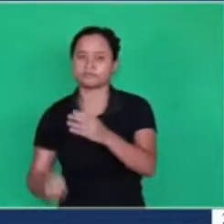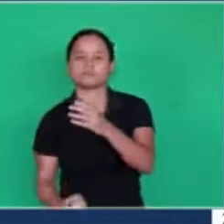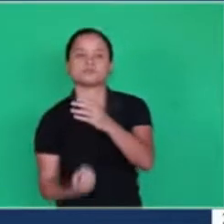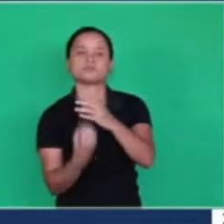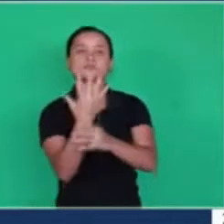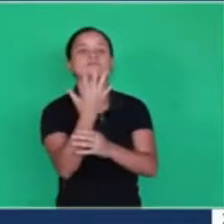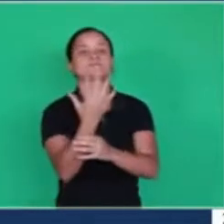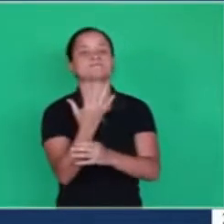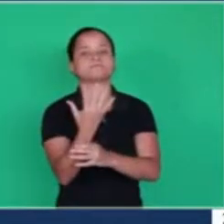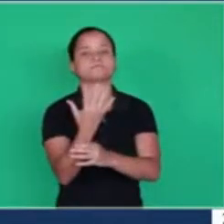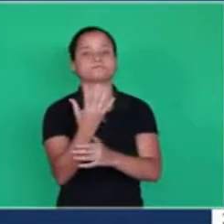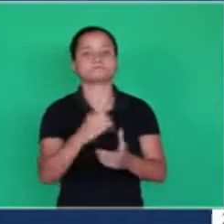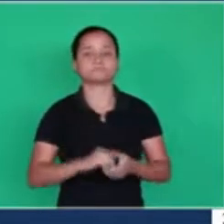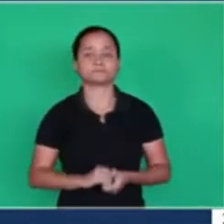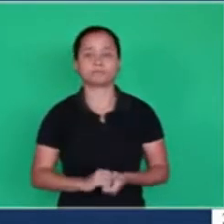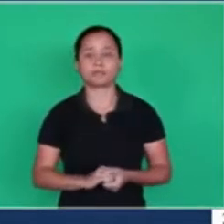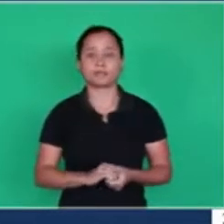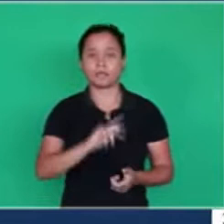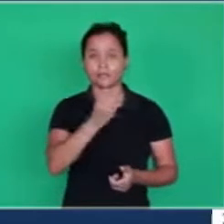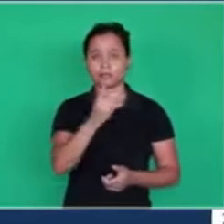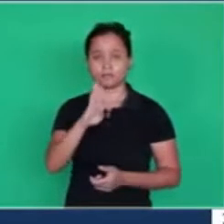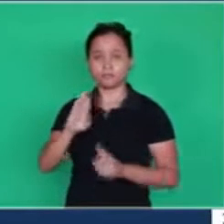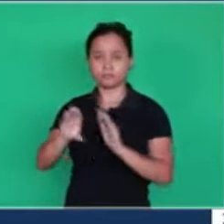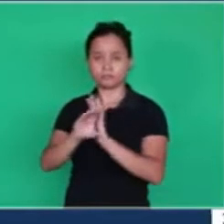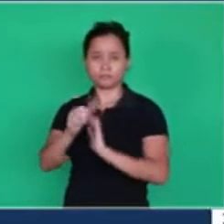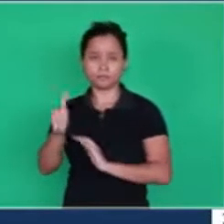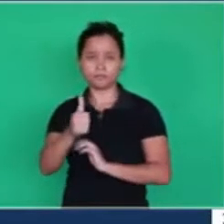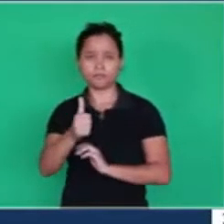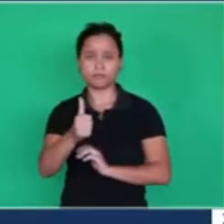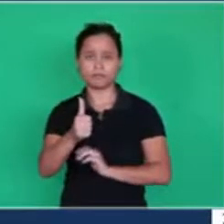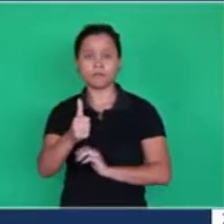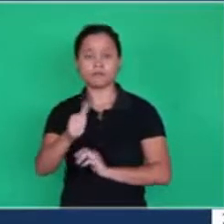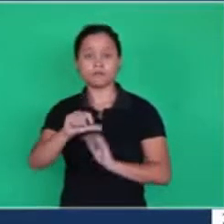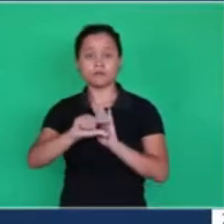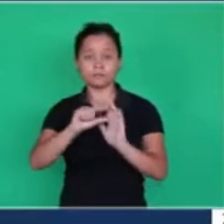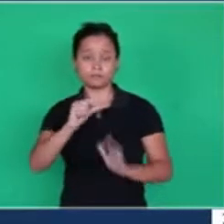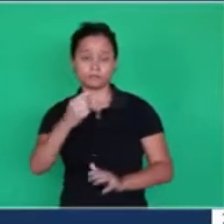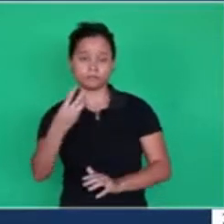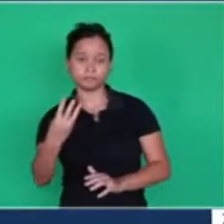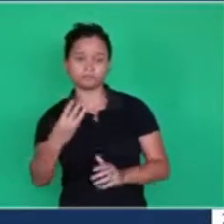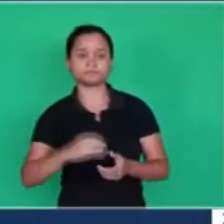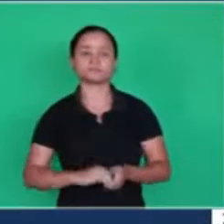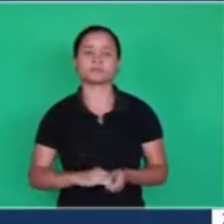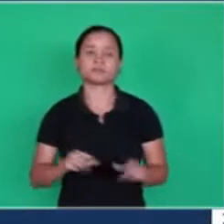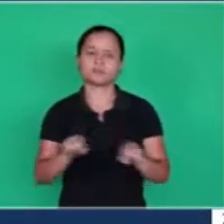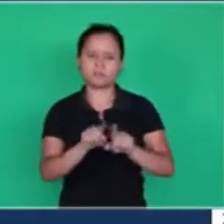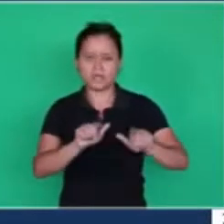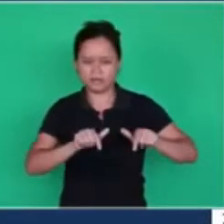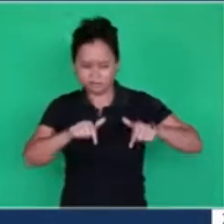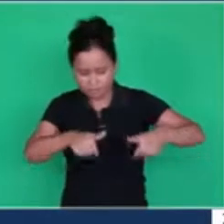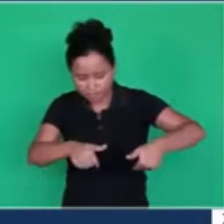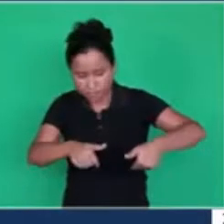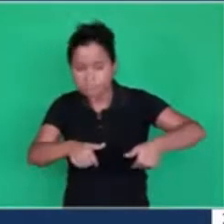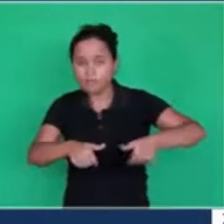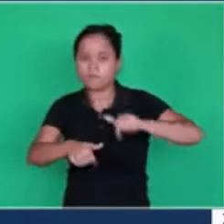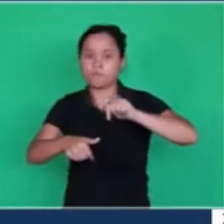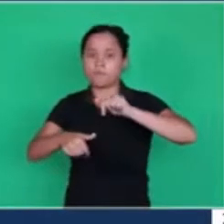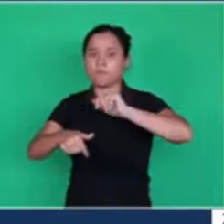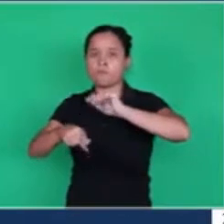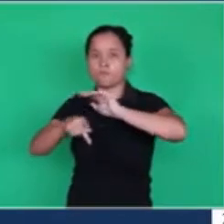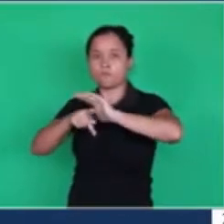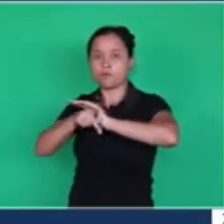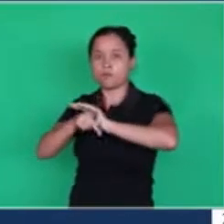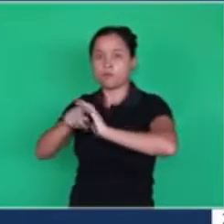3. É a ação do verbo no princípio de todas as coisas, agora como substância.